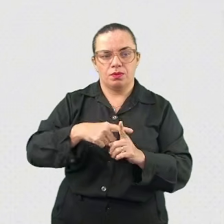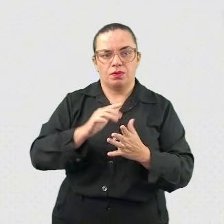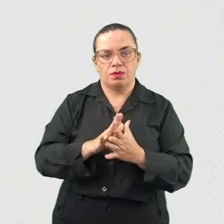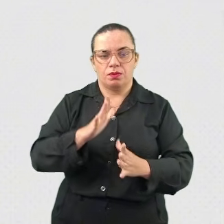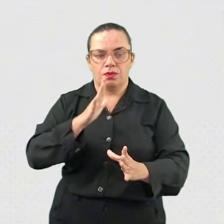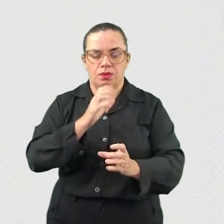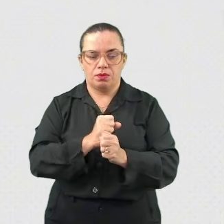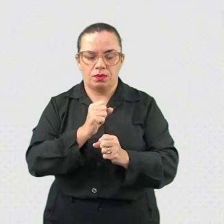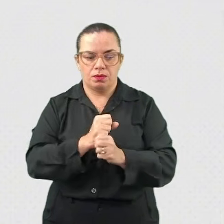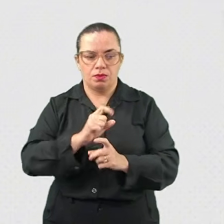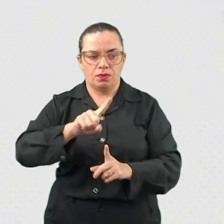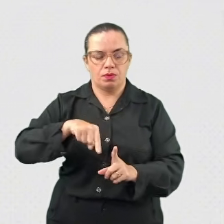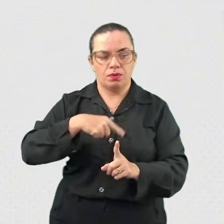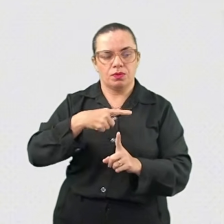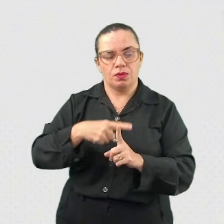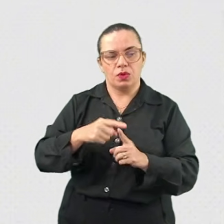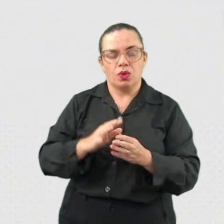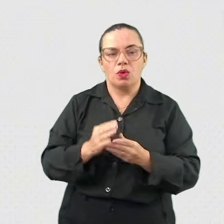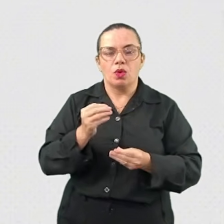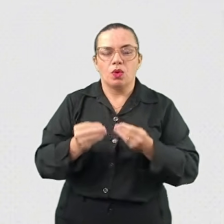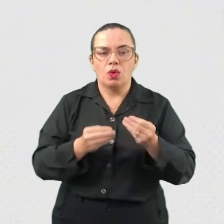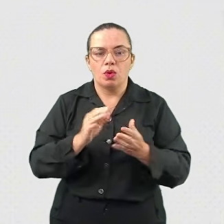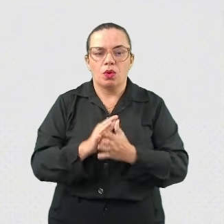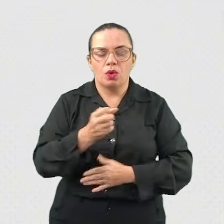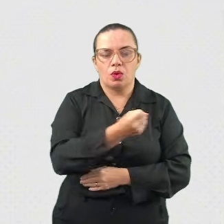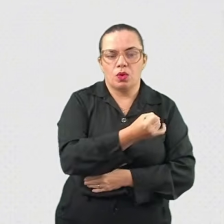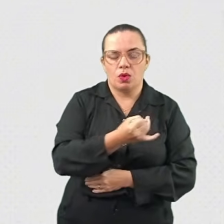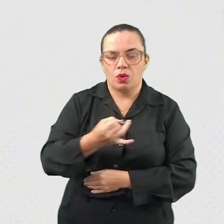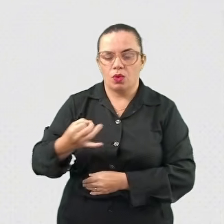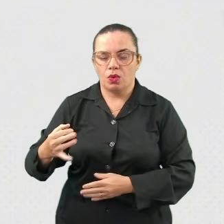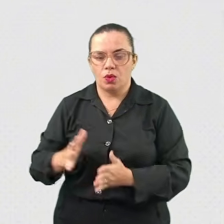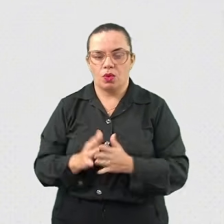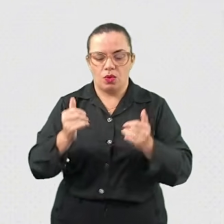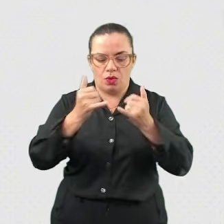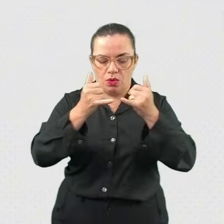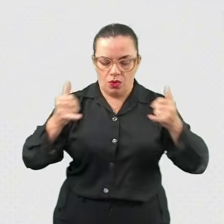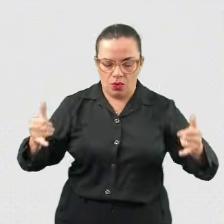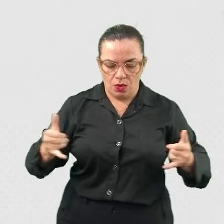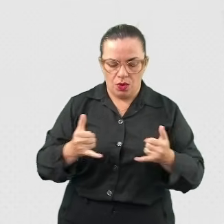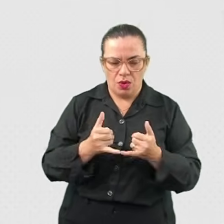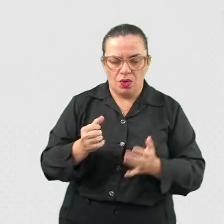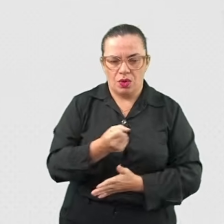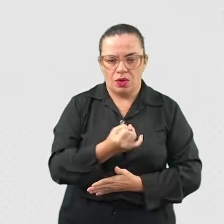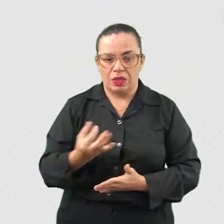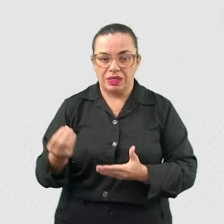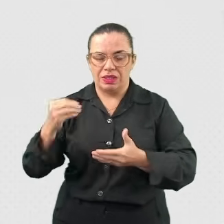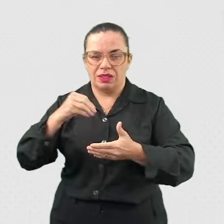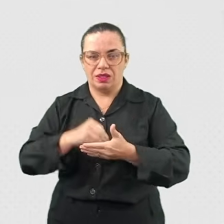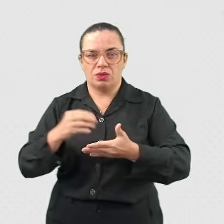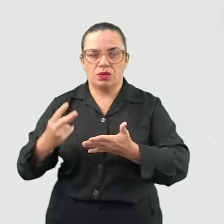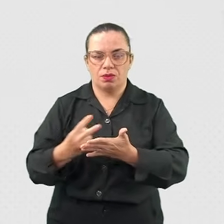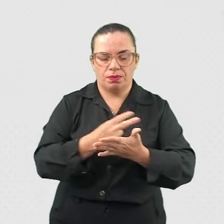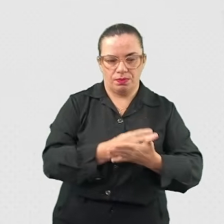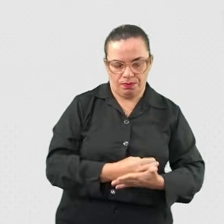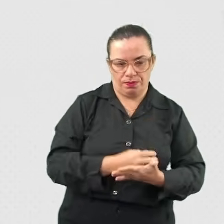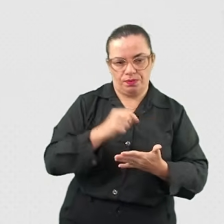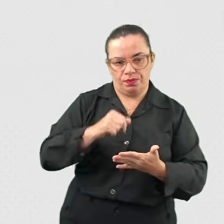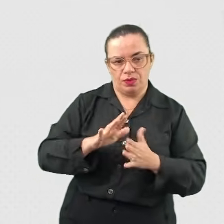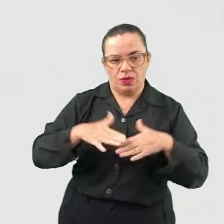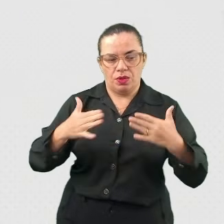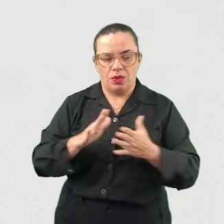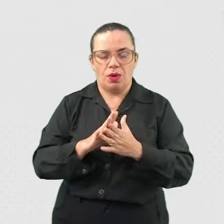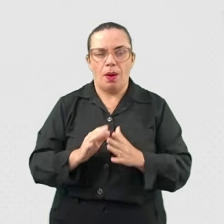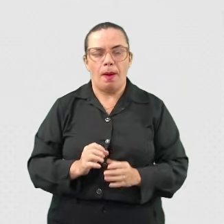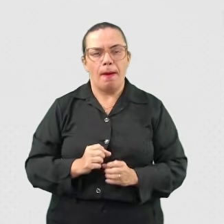ângulos internos, ele é formado pela quantidade de triângulos que você pode formar. Eu posso formar, por exemplo, nesse polígono,